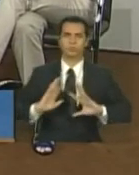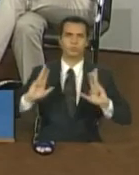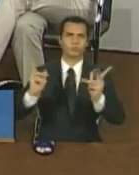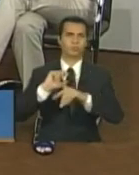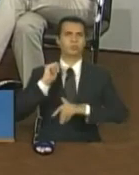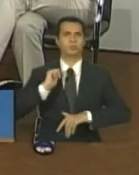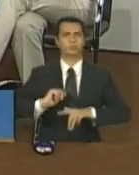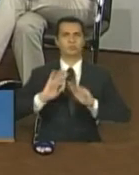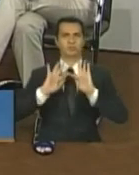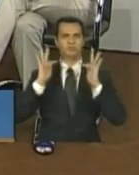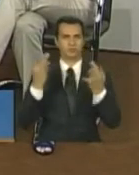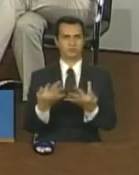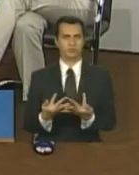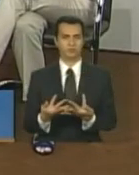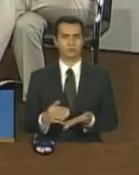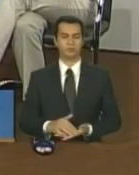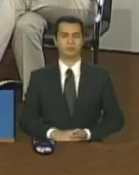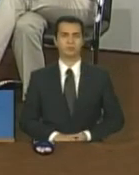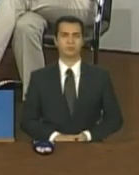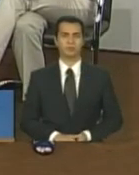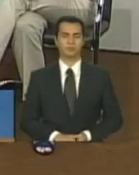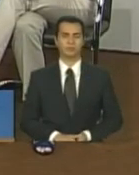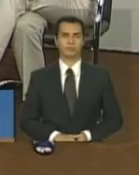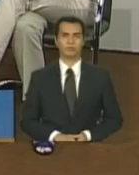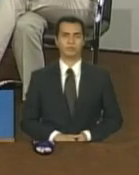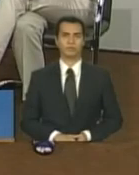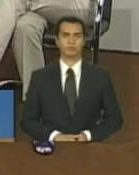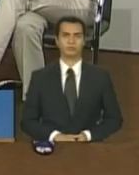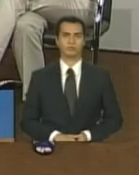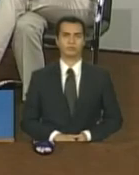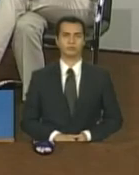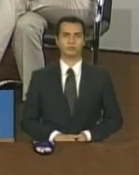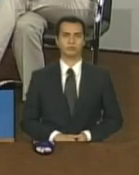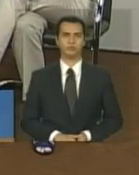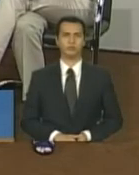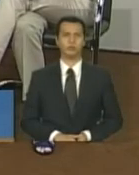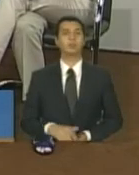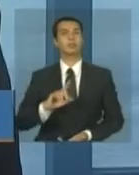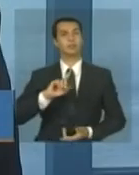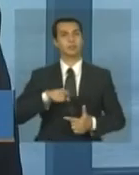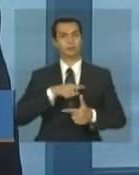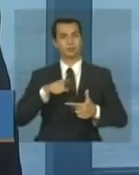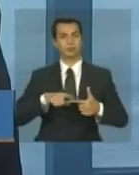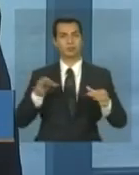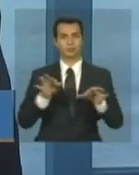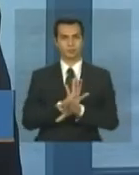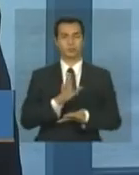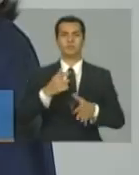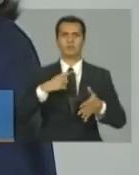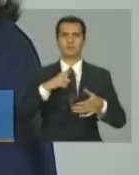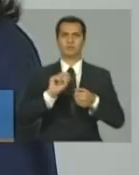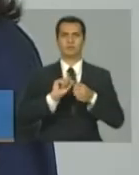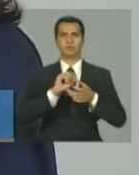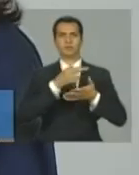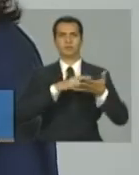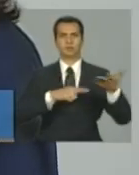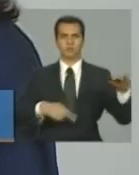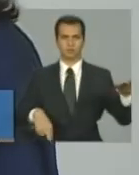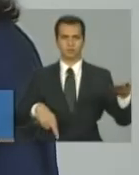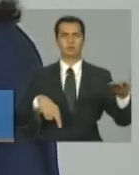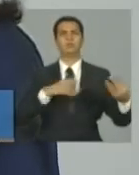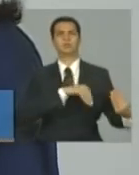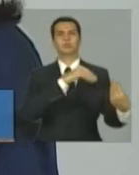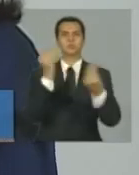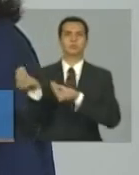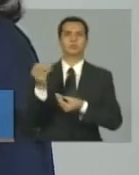processos do Bolsa Família A partir dessa fiscalização um relatório elaborado e encaminhado para senarc senarc pela